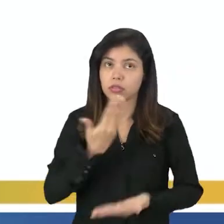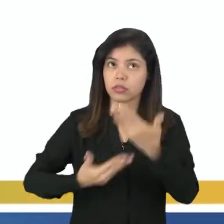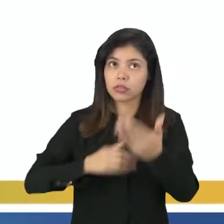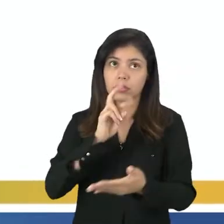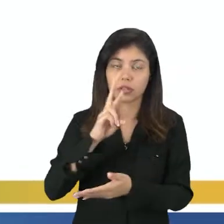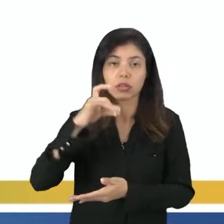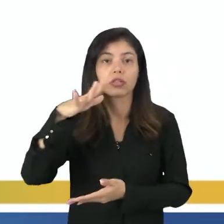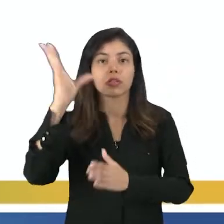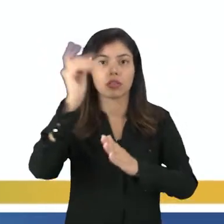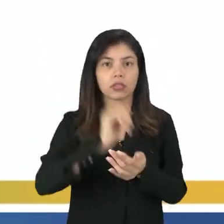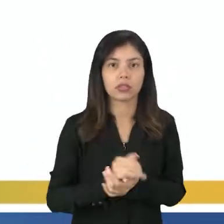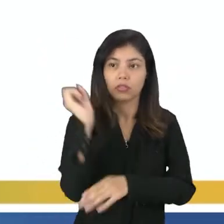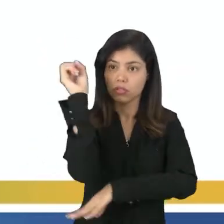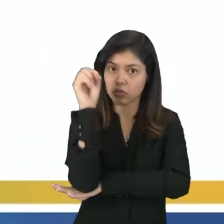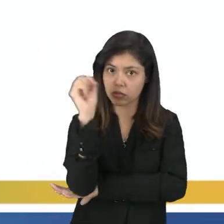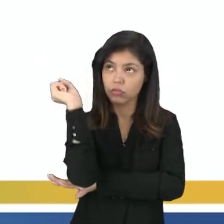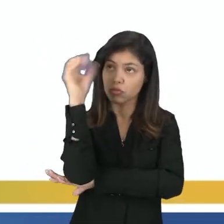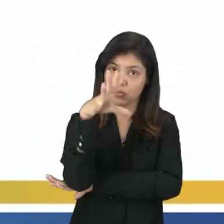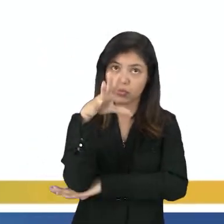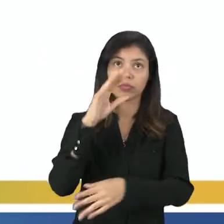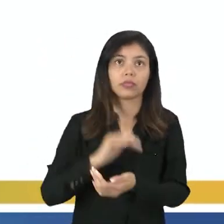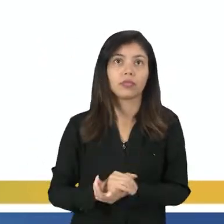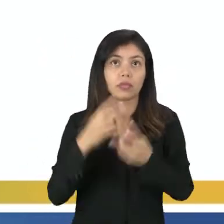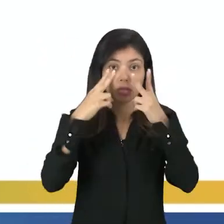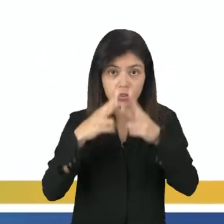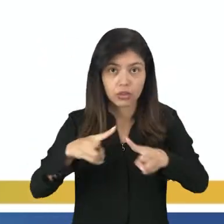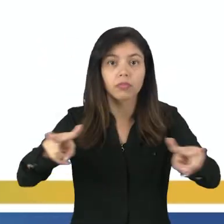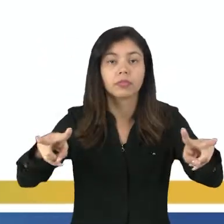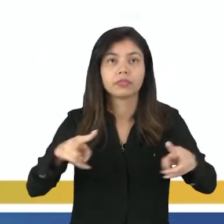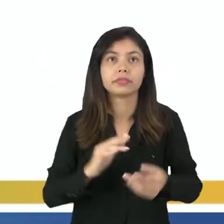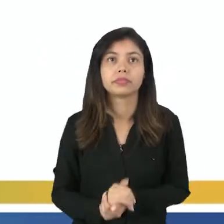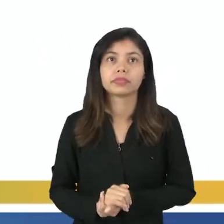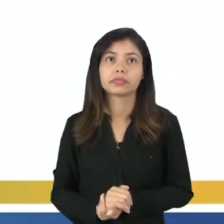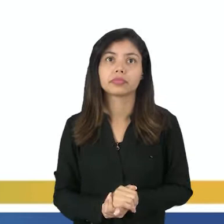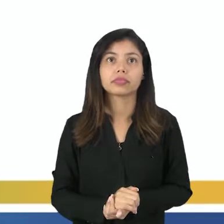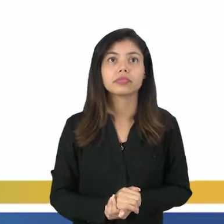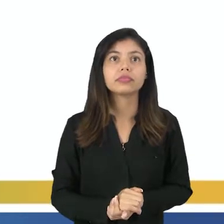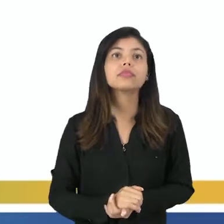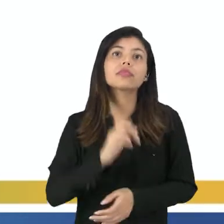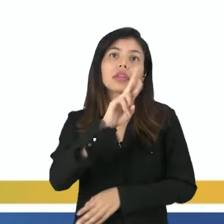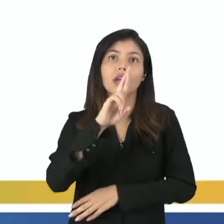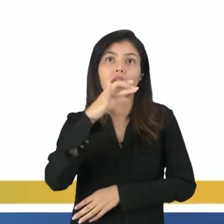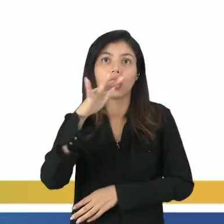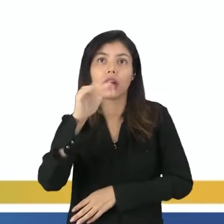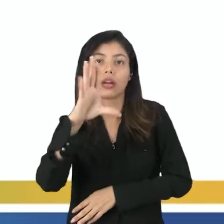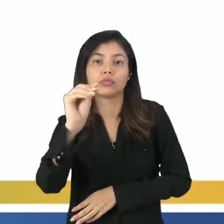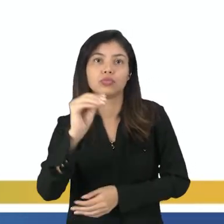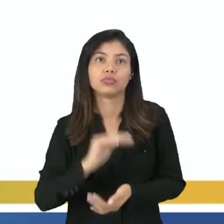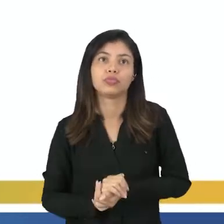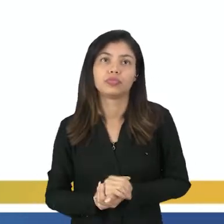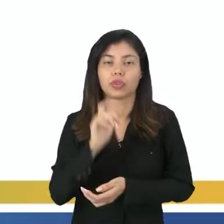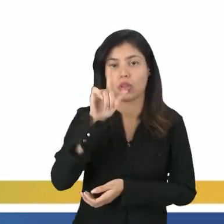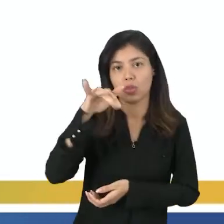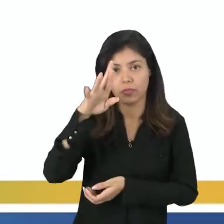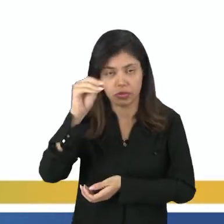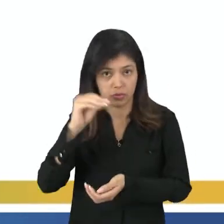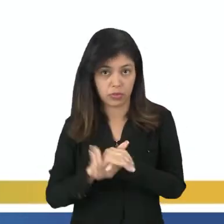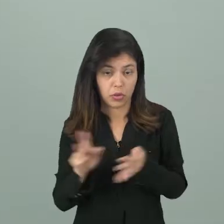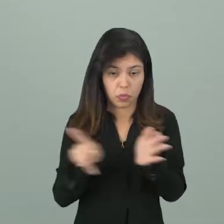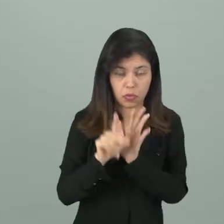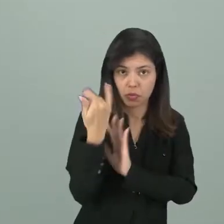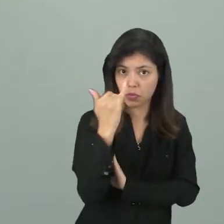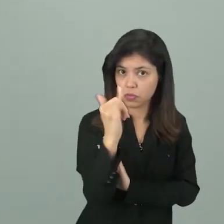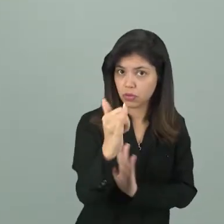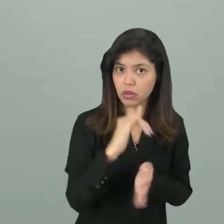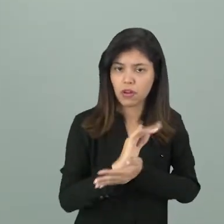relativas às radiações luminosas e os fenômenos da visão. Radiação luminosa, pessoal, é a parte do espectro eletromagnético